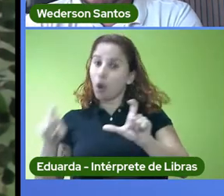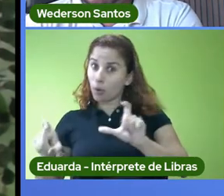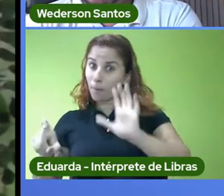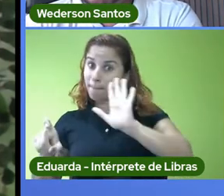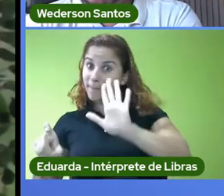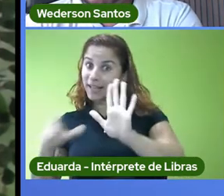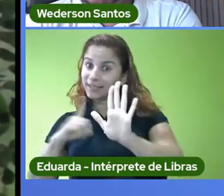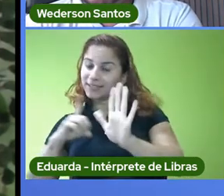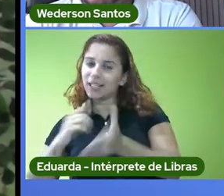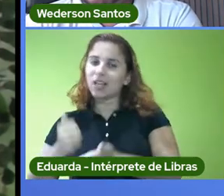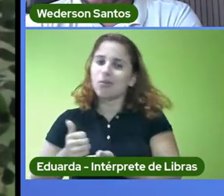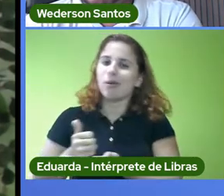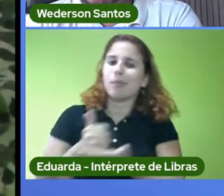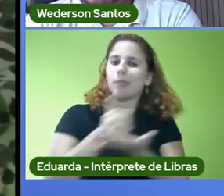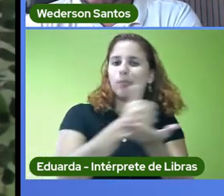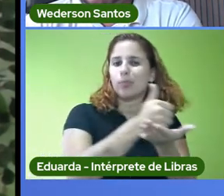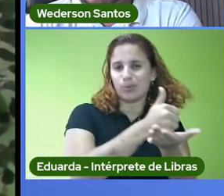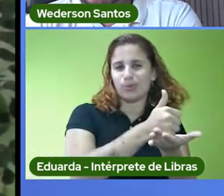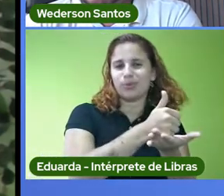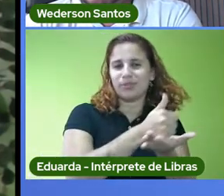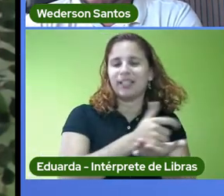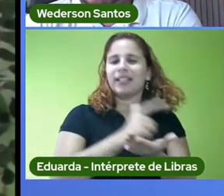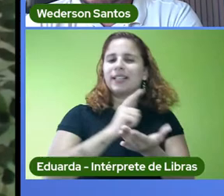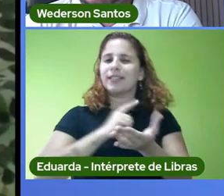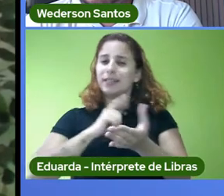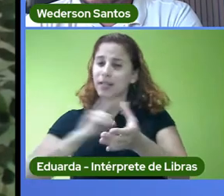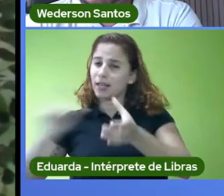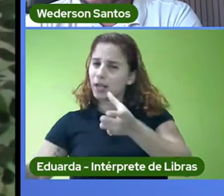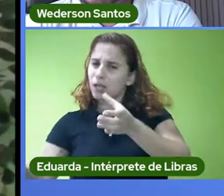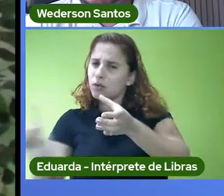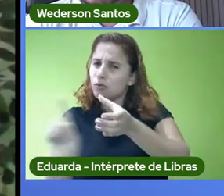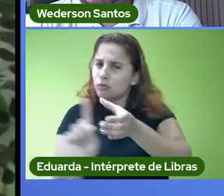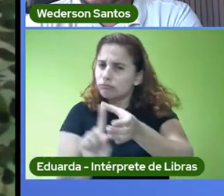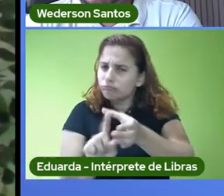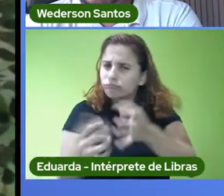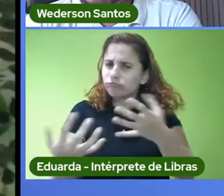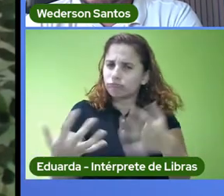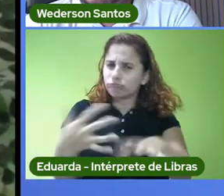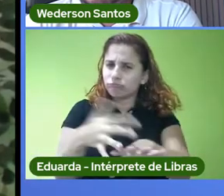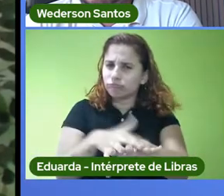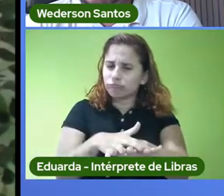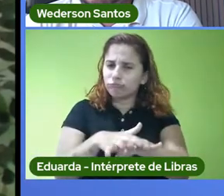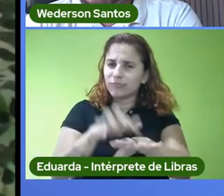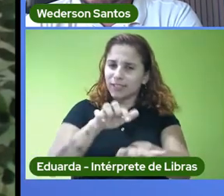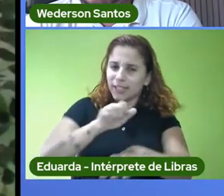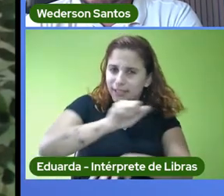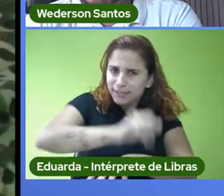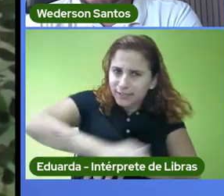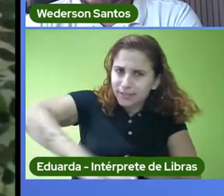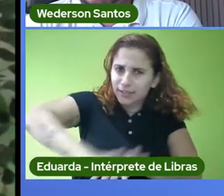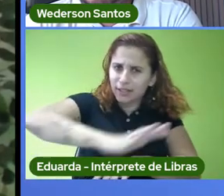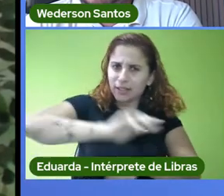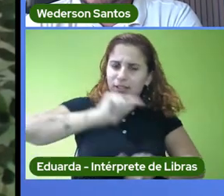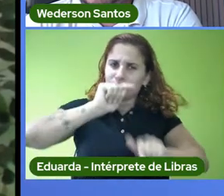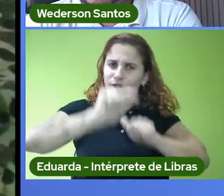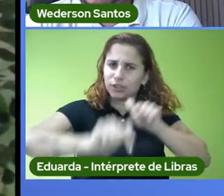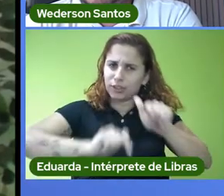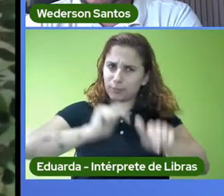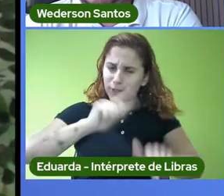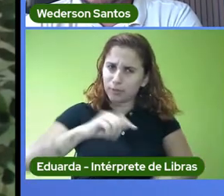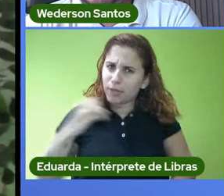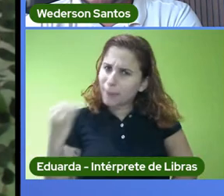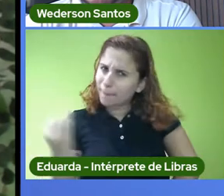essa inserção, essa inclusão no mundo do trabalho, e aí eu acho que é importante, de repente, depois o professor